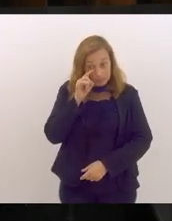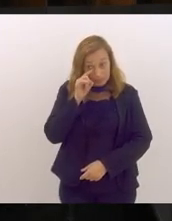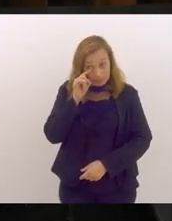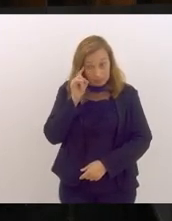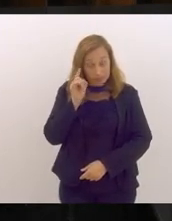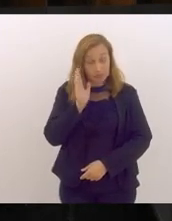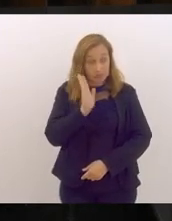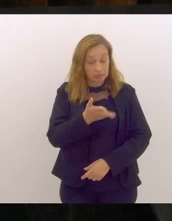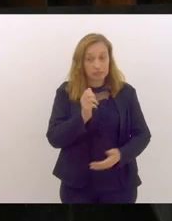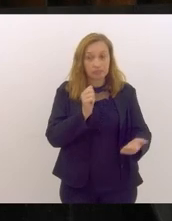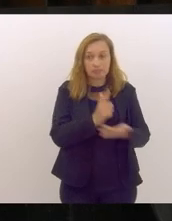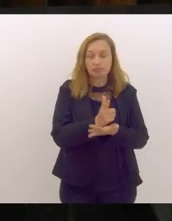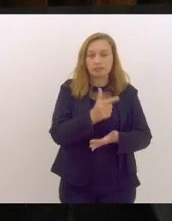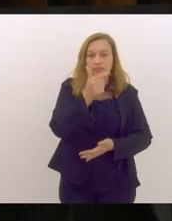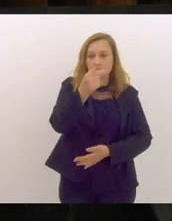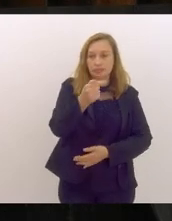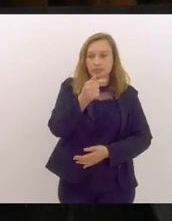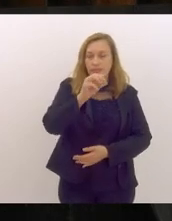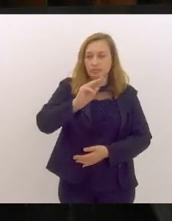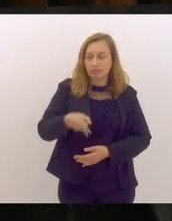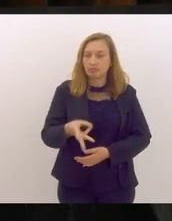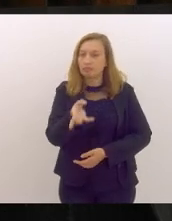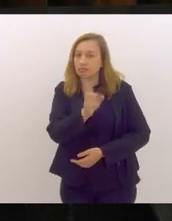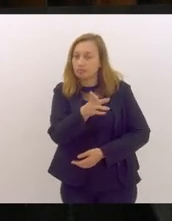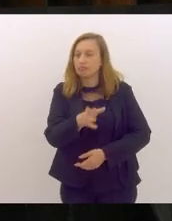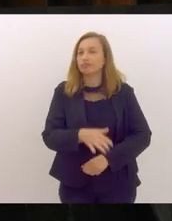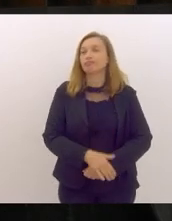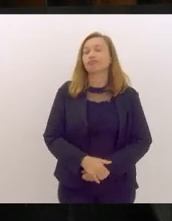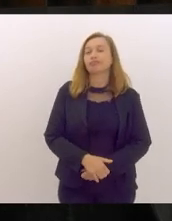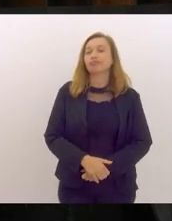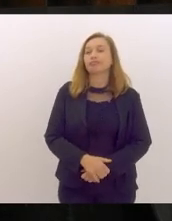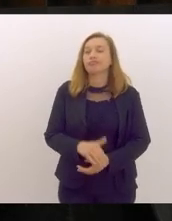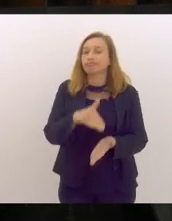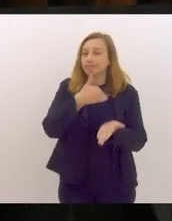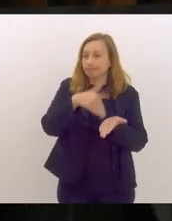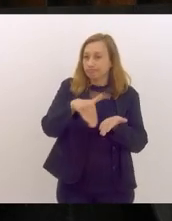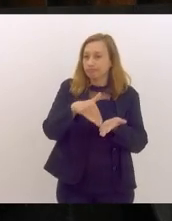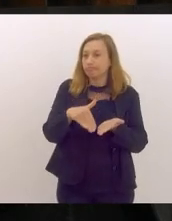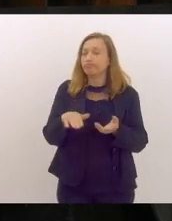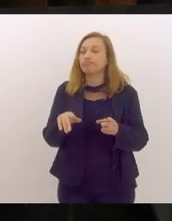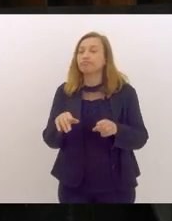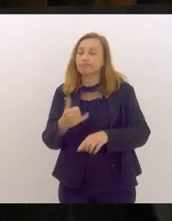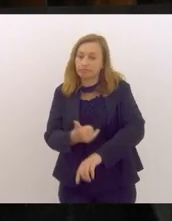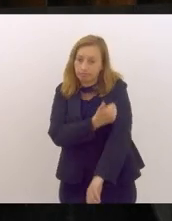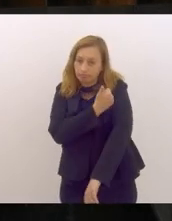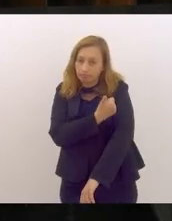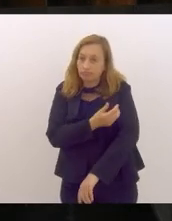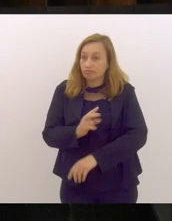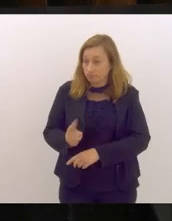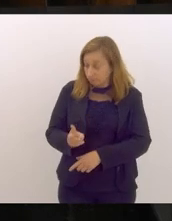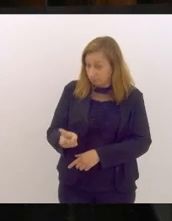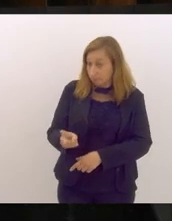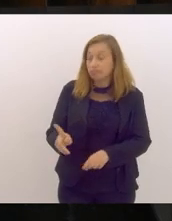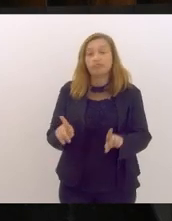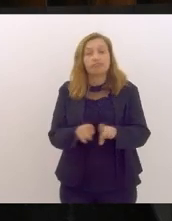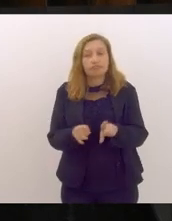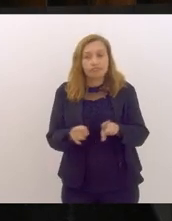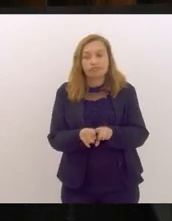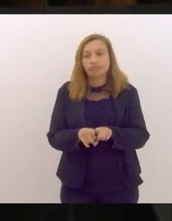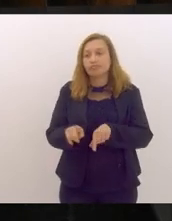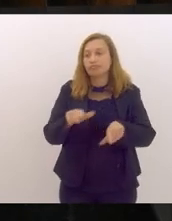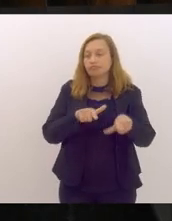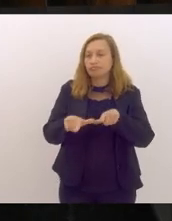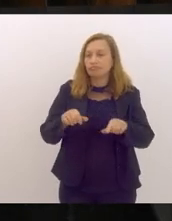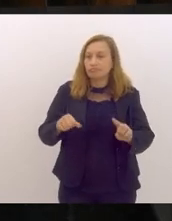foram pagos 7 milhões de reais. Na Secretaria ainda de Infraestrutura, também tem o